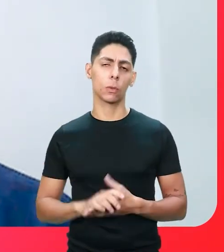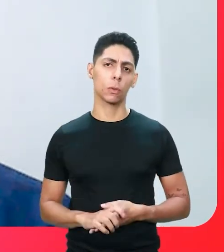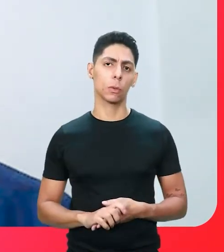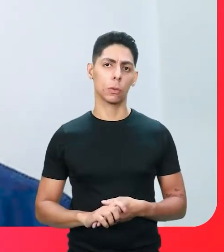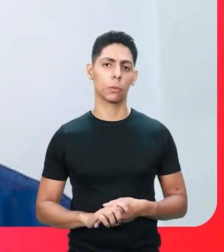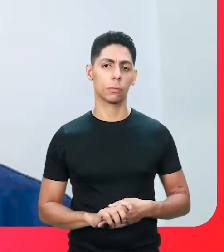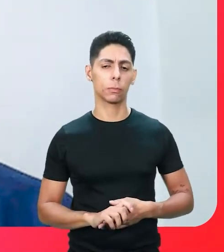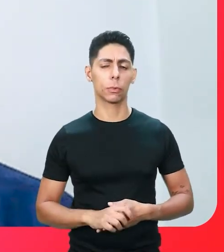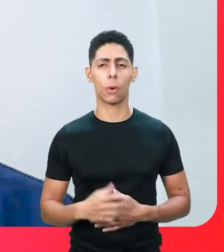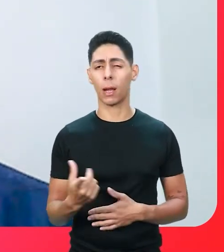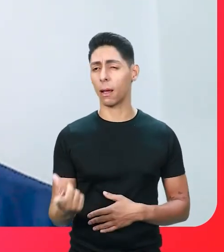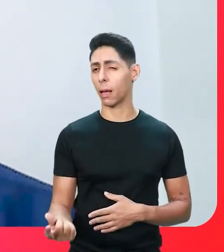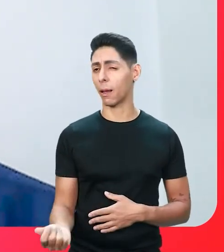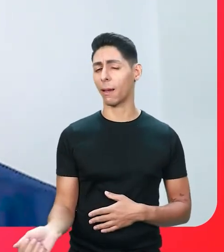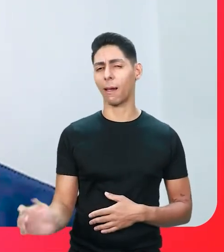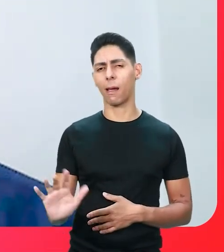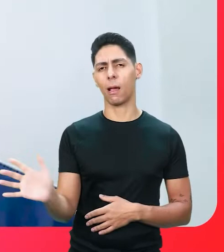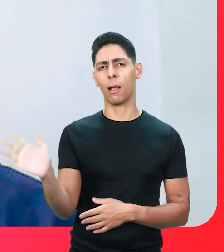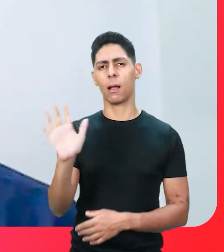era caríssimo.